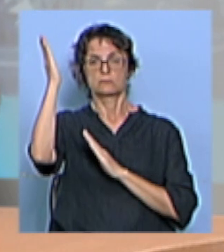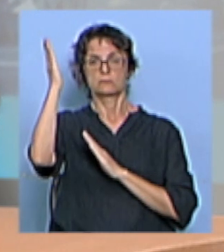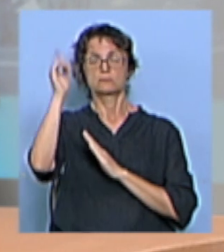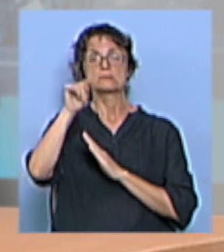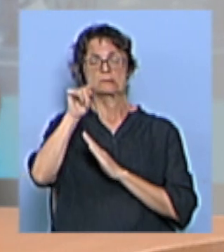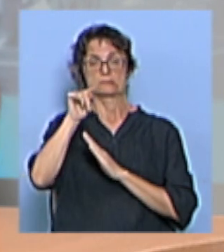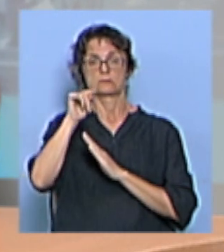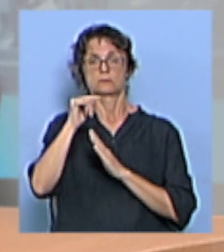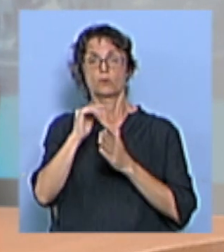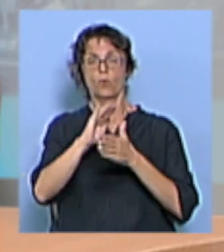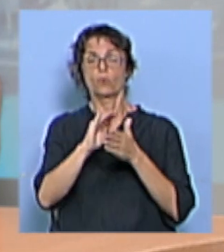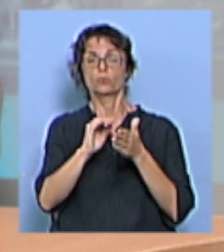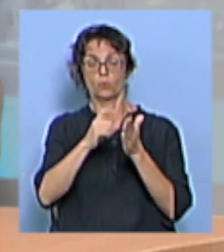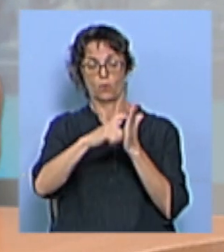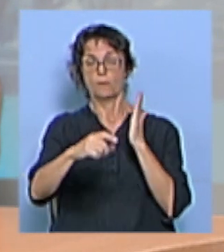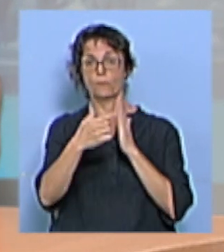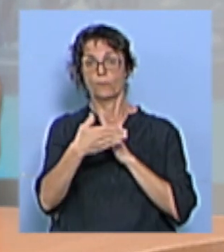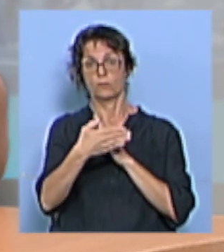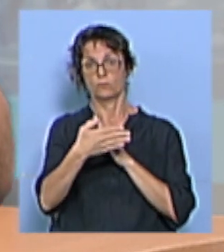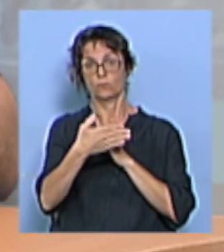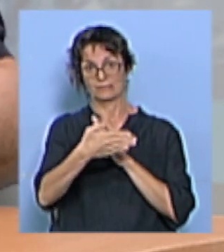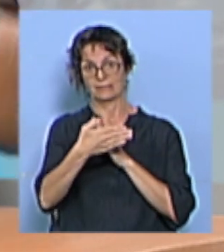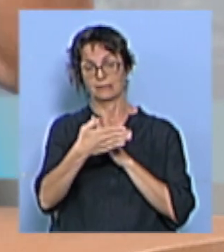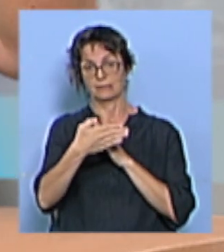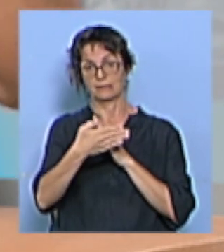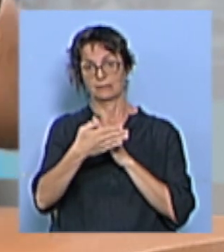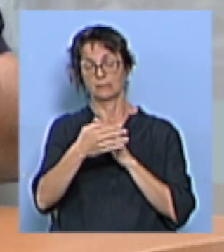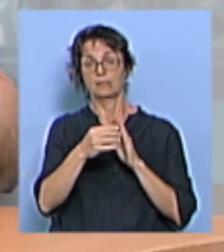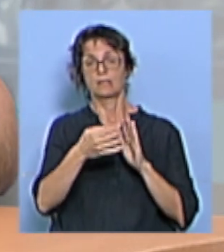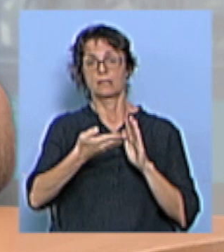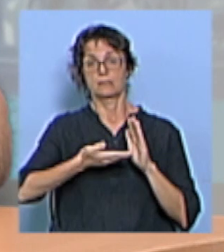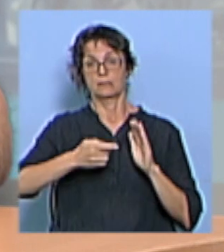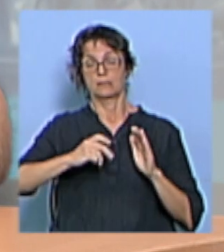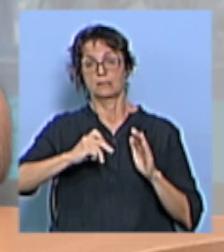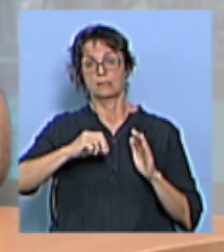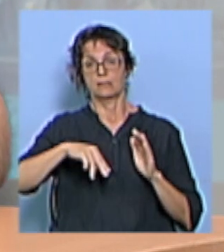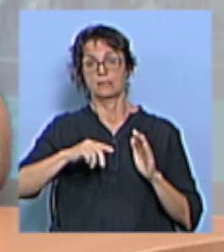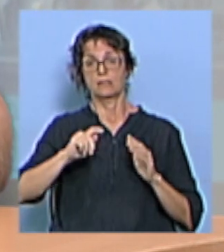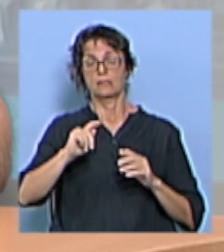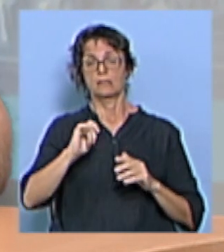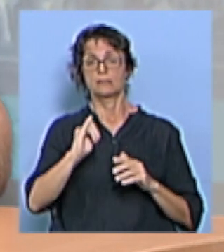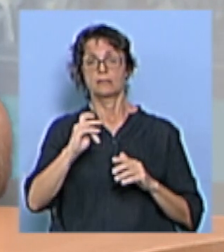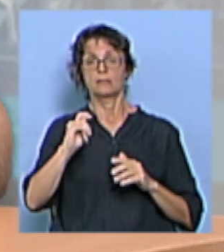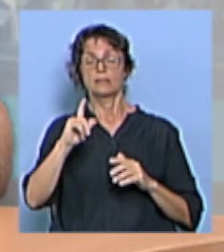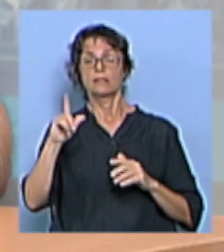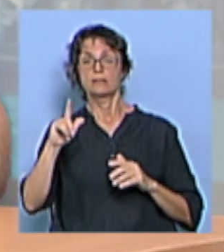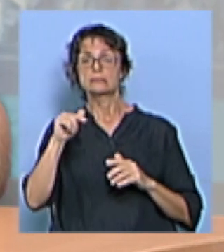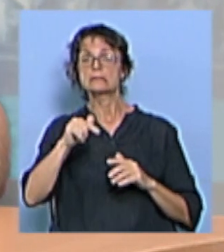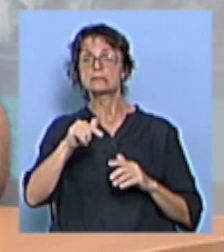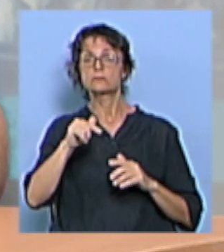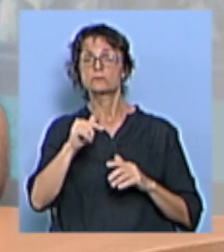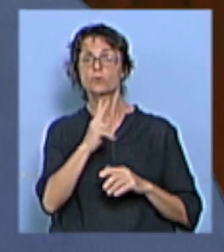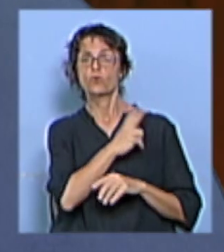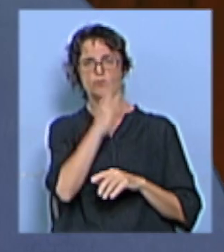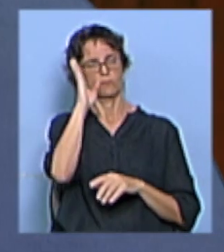7 de Daniel, e aí o Messias não seria provavelmente um chefe militar, mas seria um juiz universal que no final dos tempos